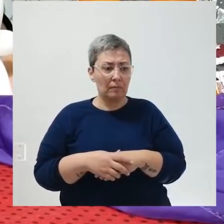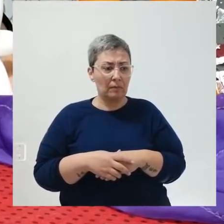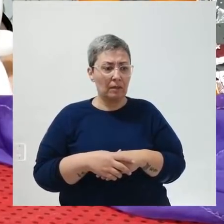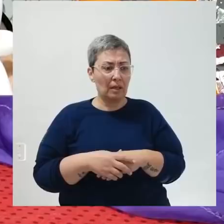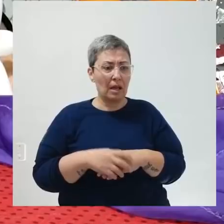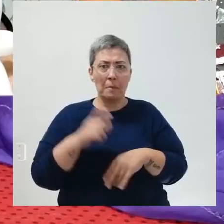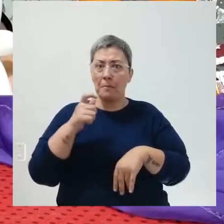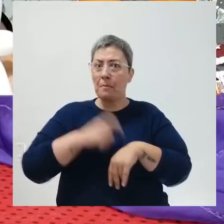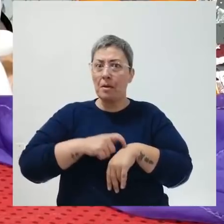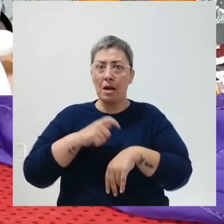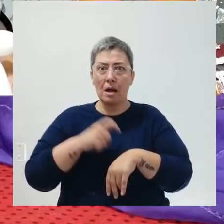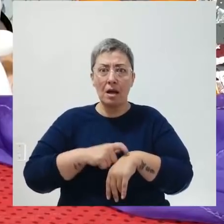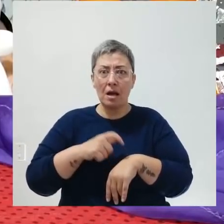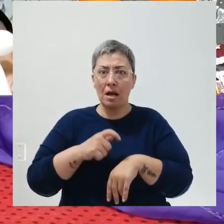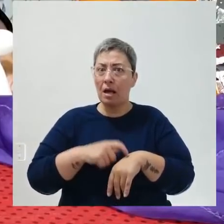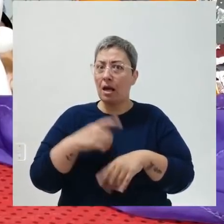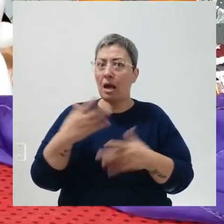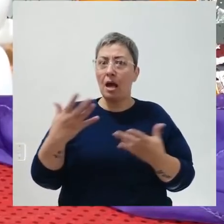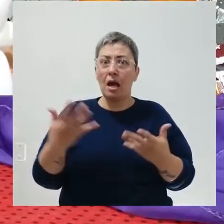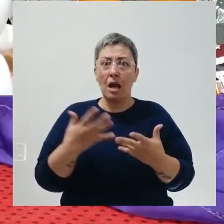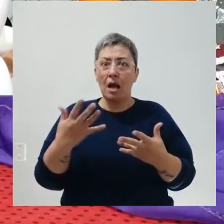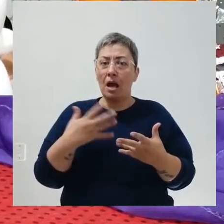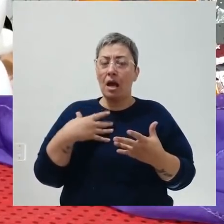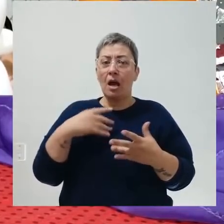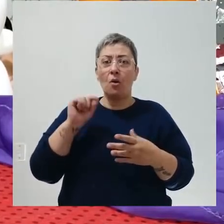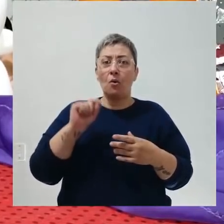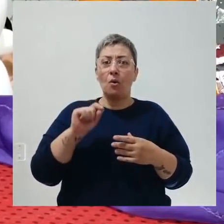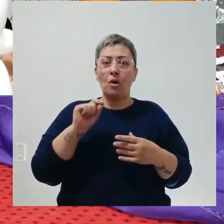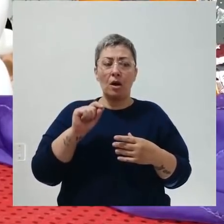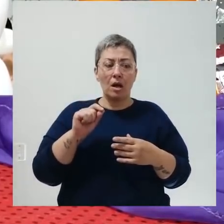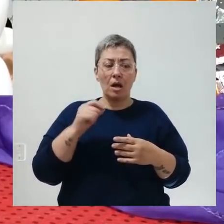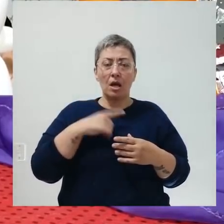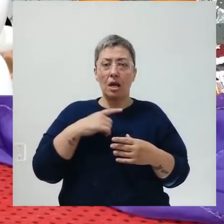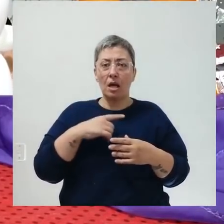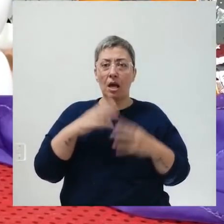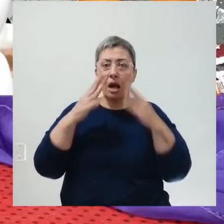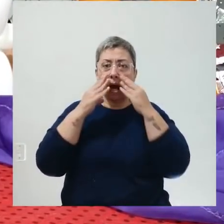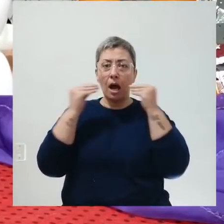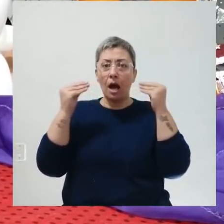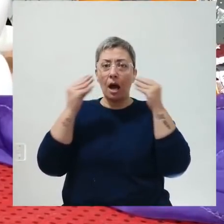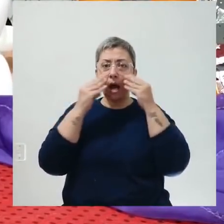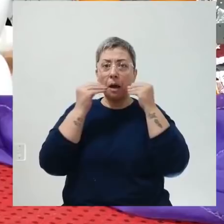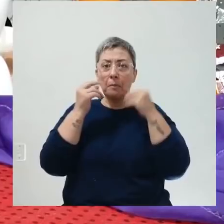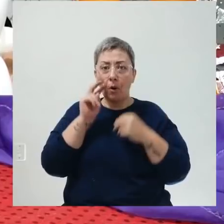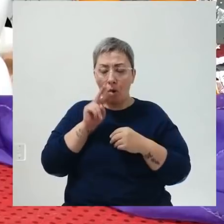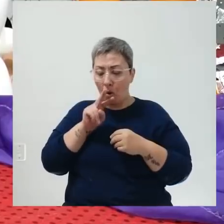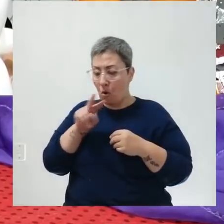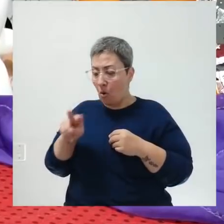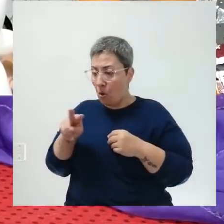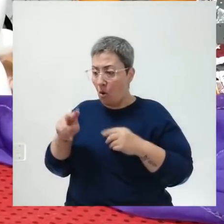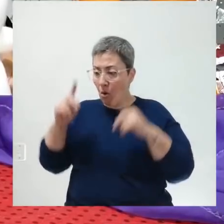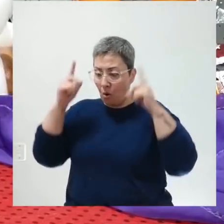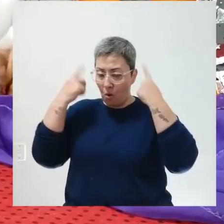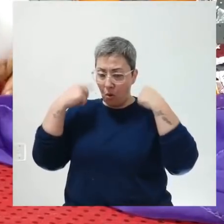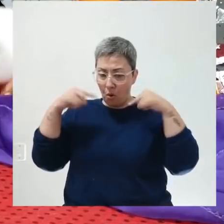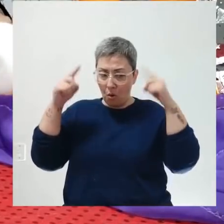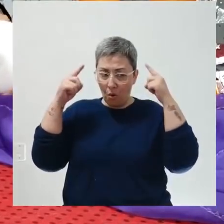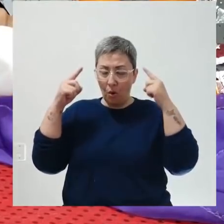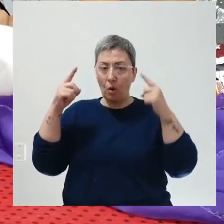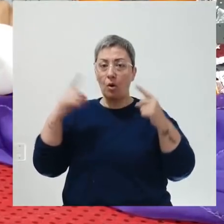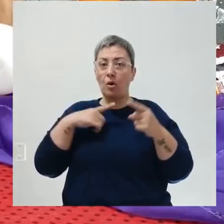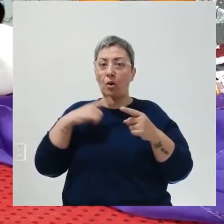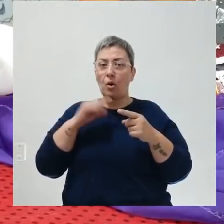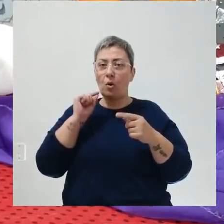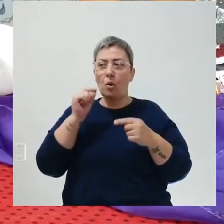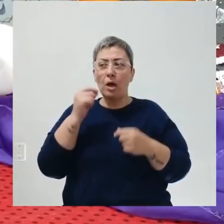Mas exatamente naquele momento em que a raposa começou a olhar para o cordeirinho com